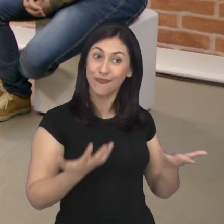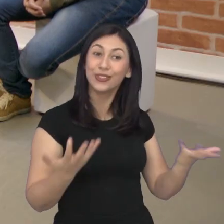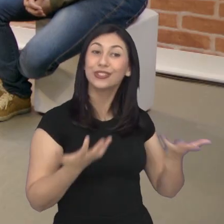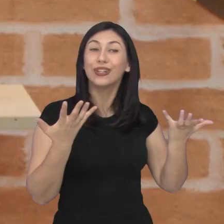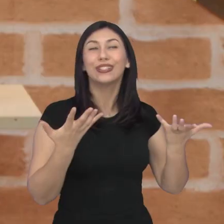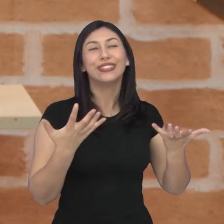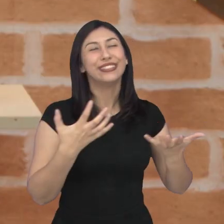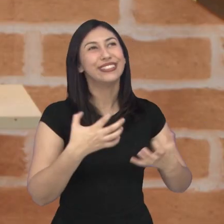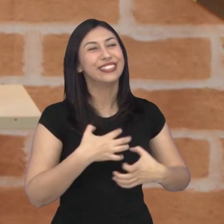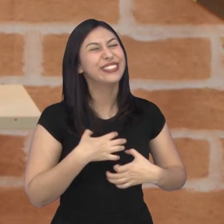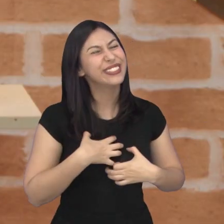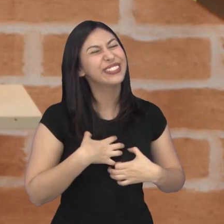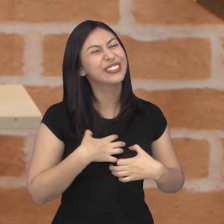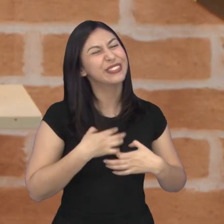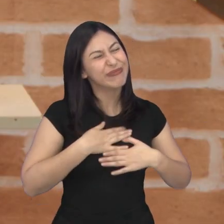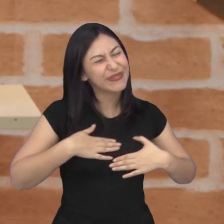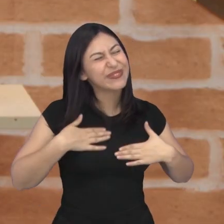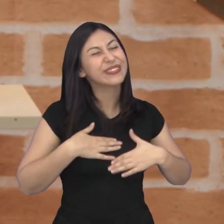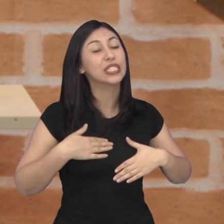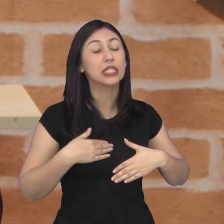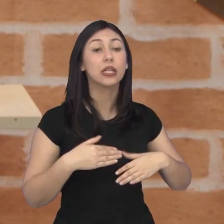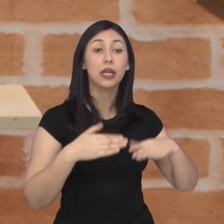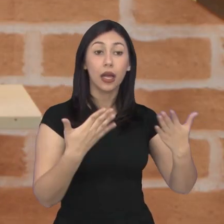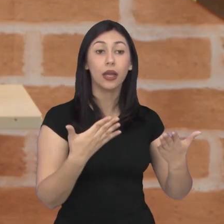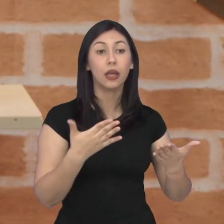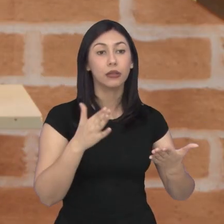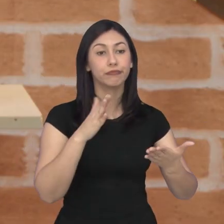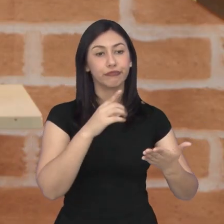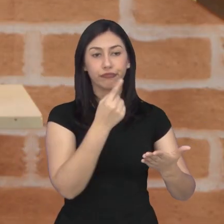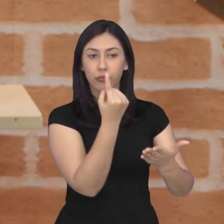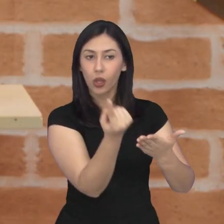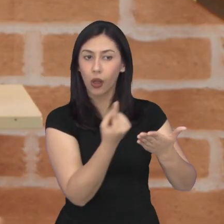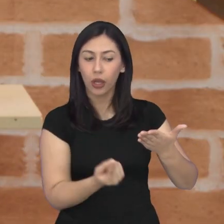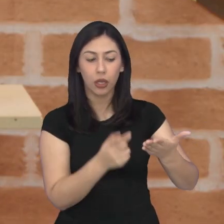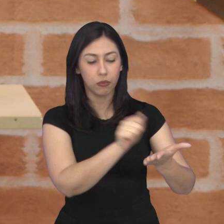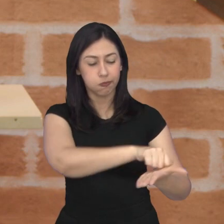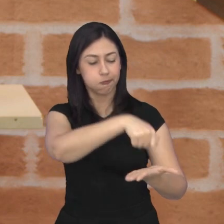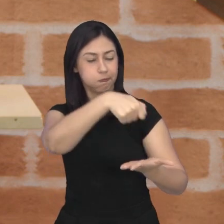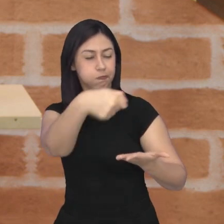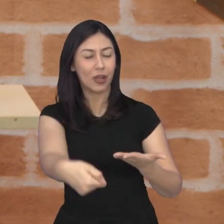Me motivando, né, de uma forma gostosa. E eu abri foi